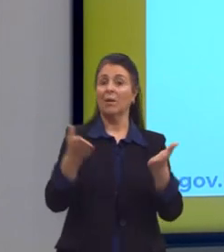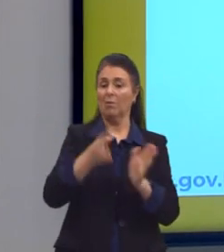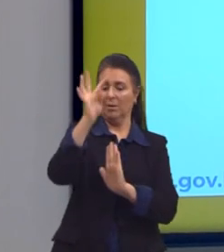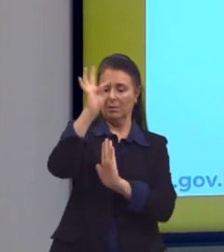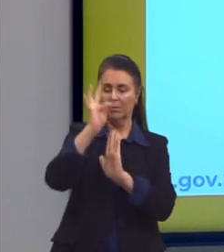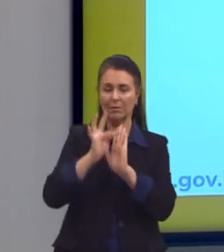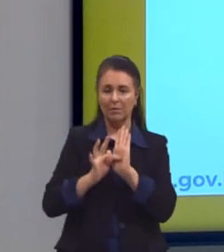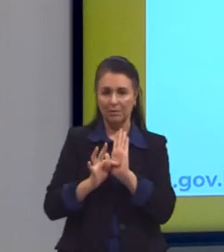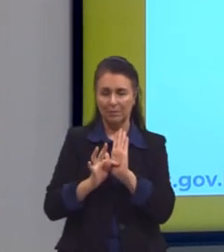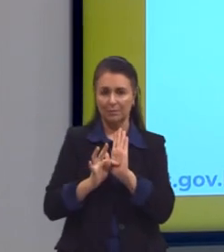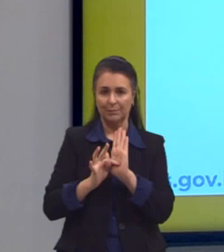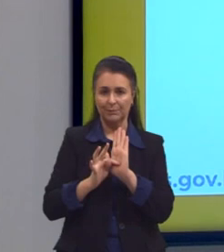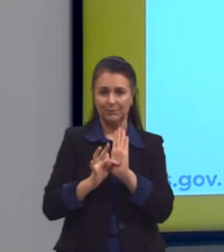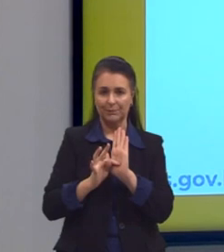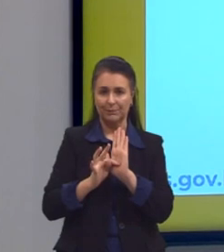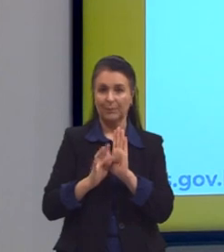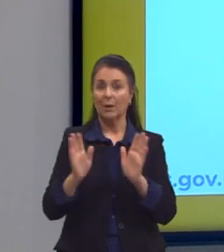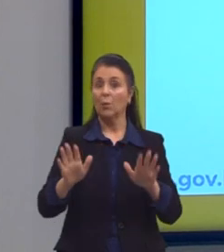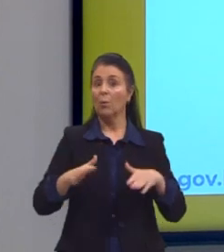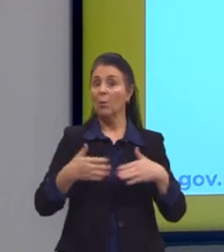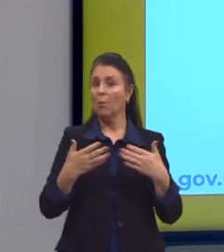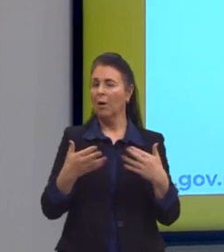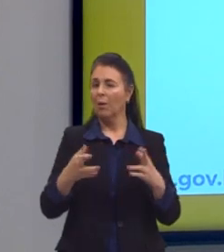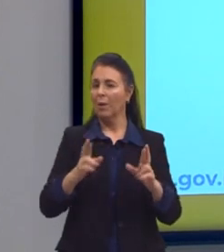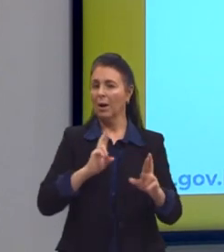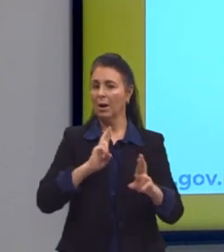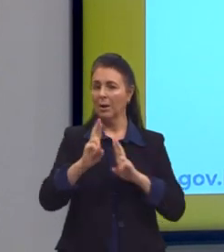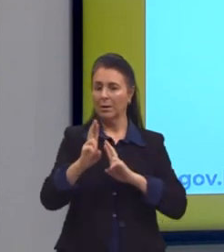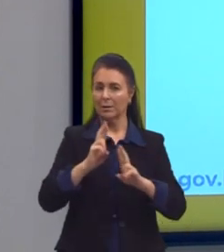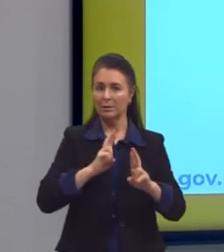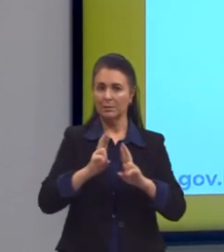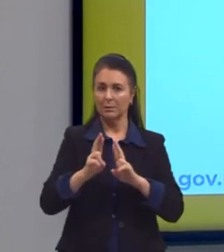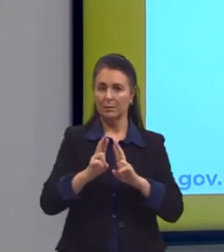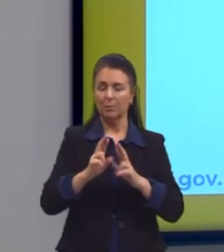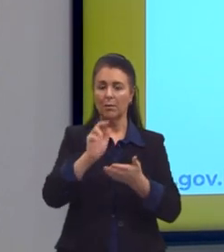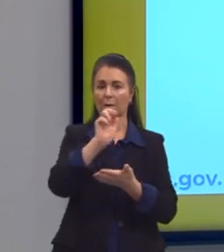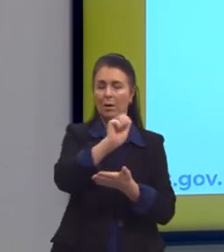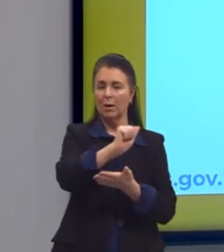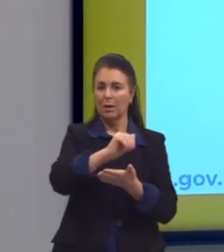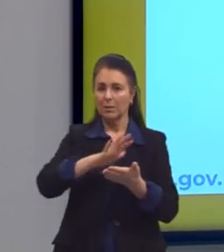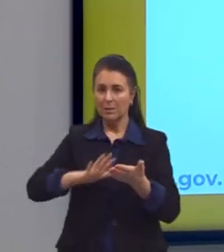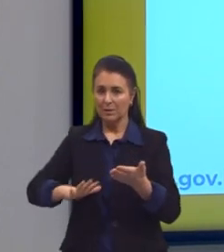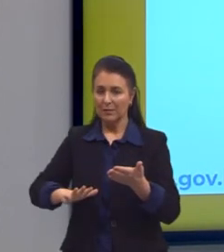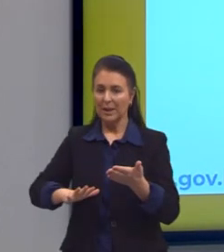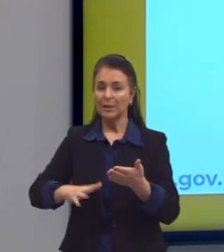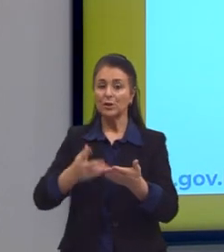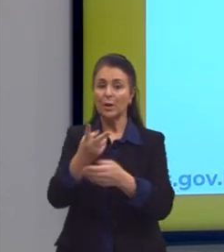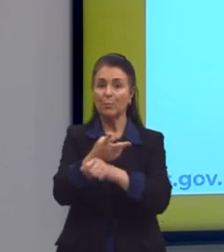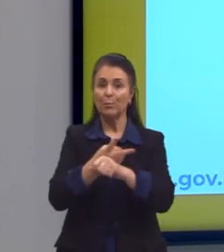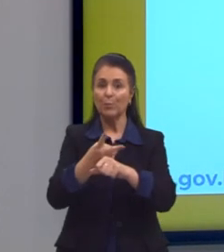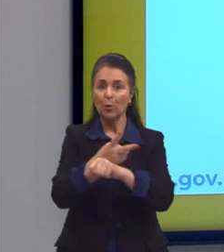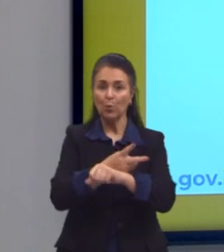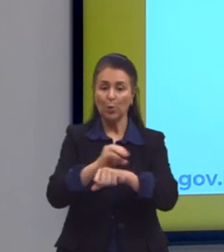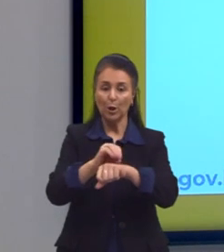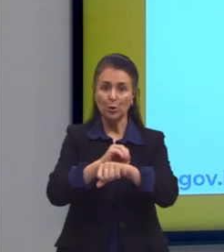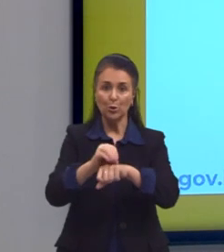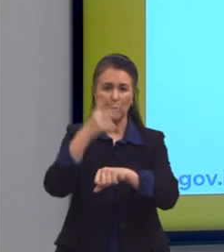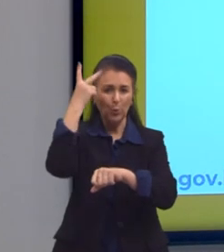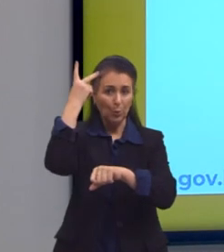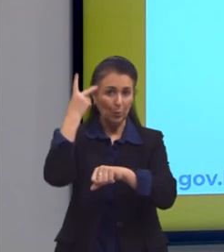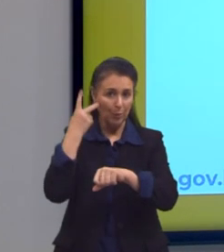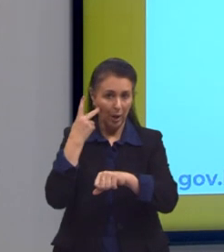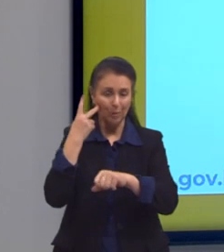e ver qual é essa relação que ele mostra. As atividades mineradoras têm criado conflitos com